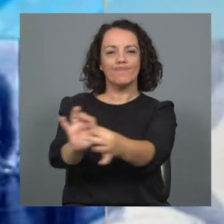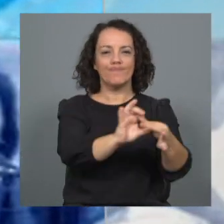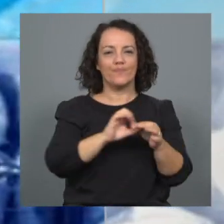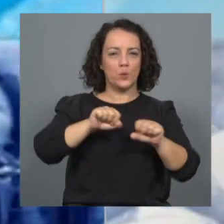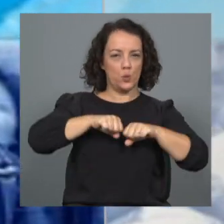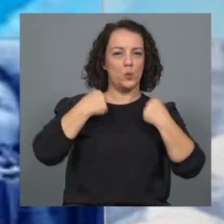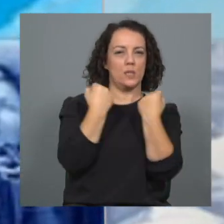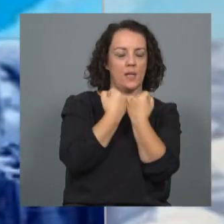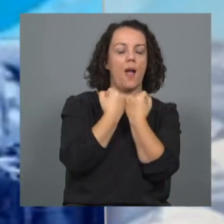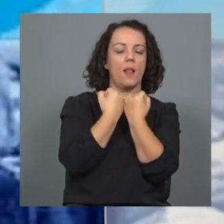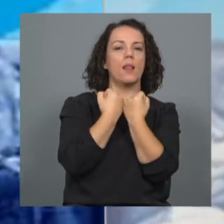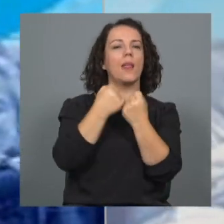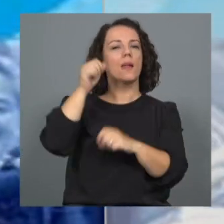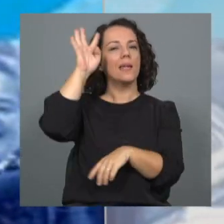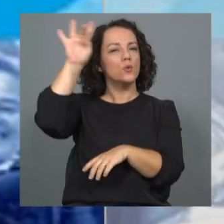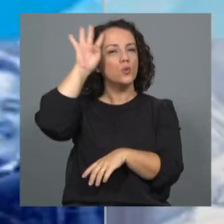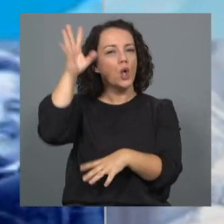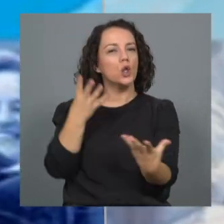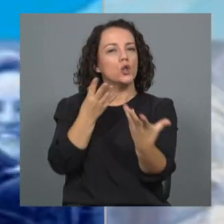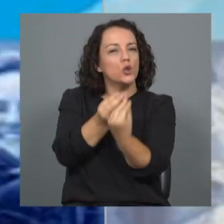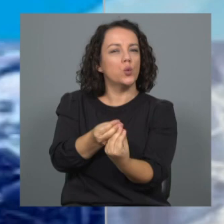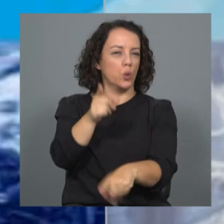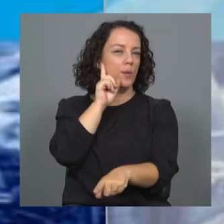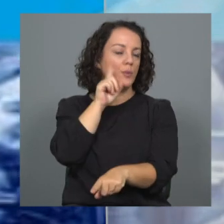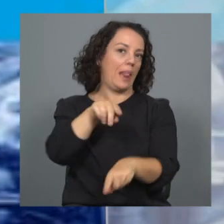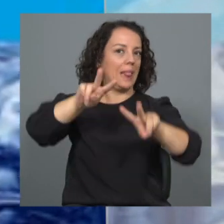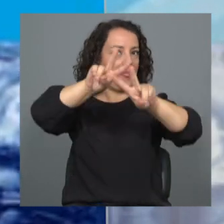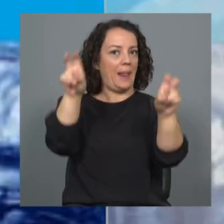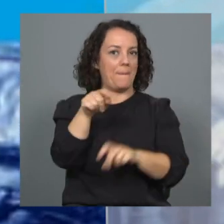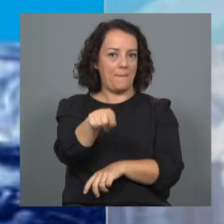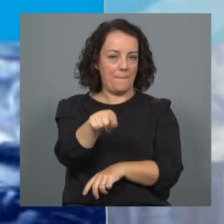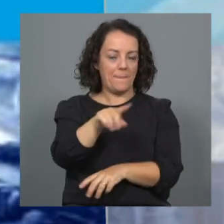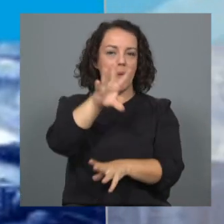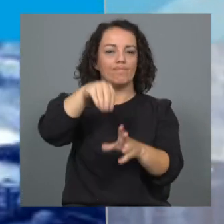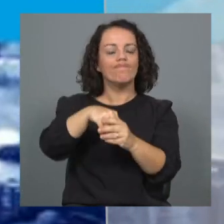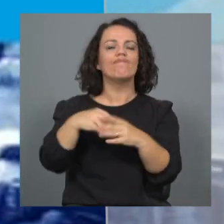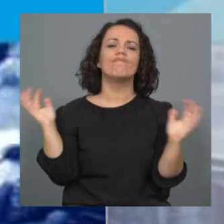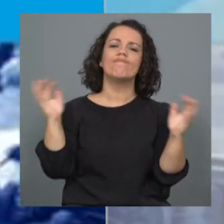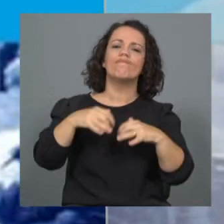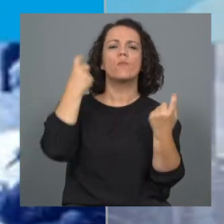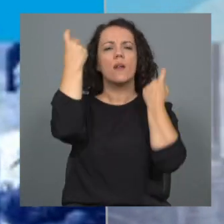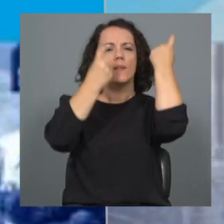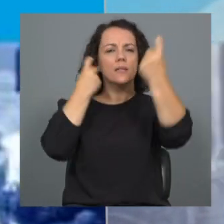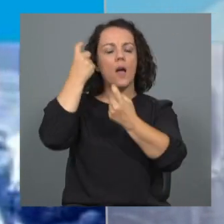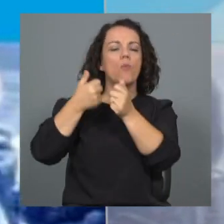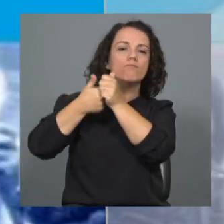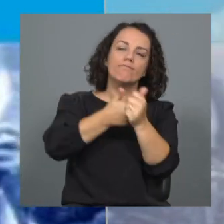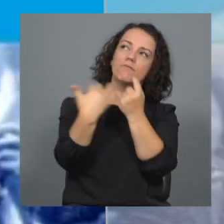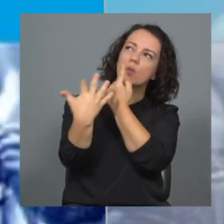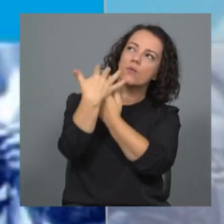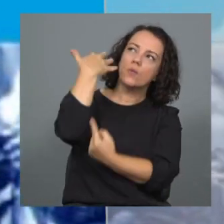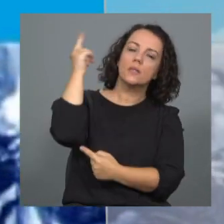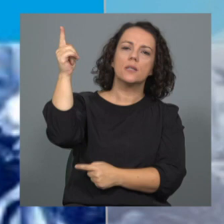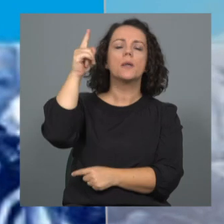é importante sonhar juntos é o tema que desta vez enquadra a reflexão, inspirando-se na encíclica do Papa